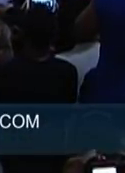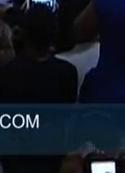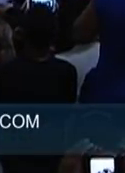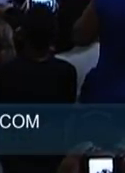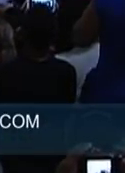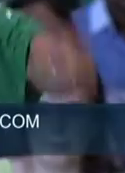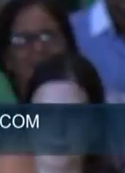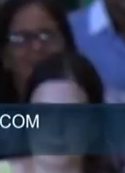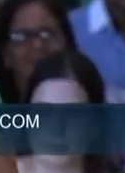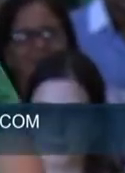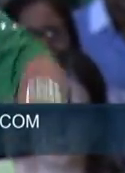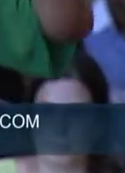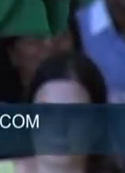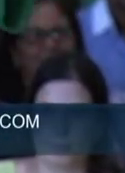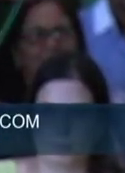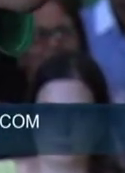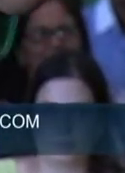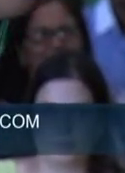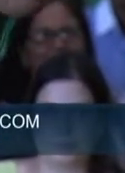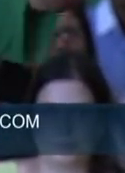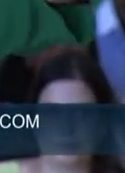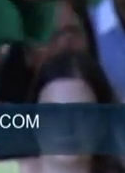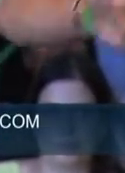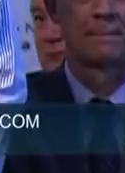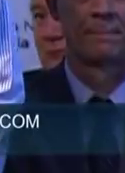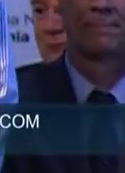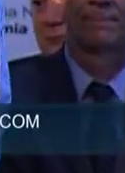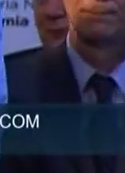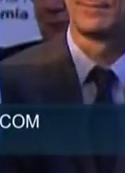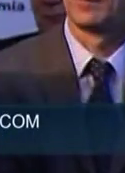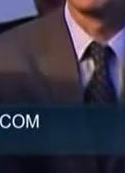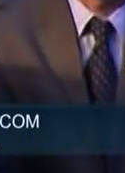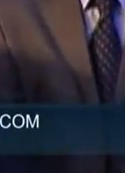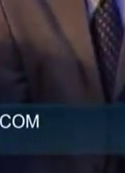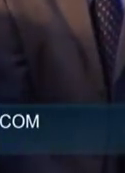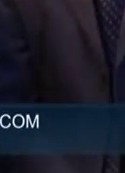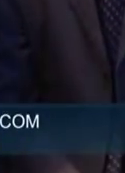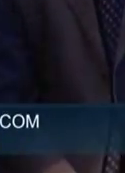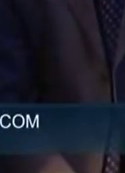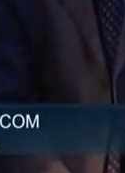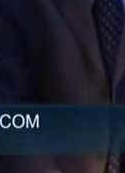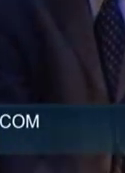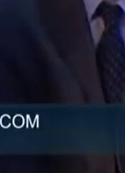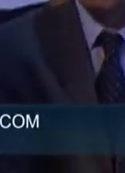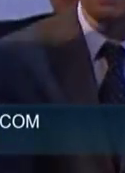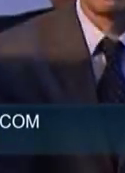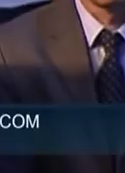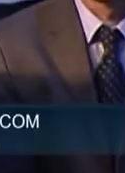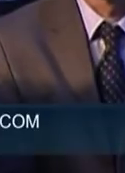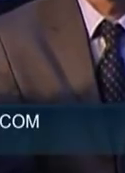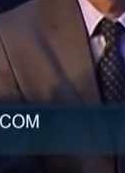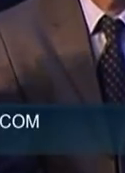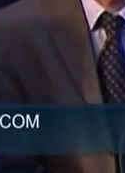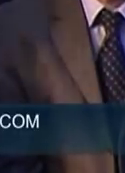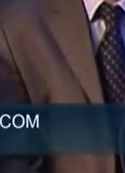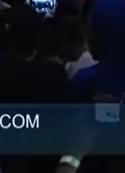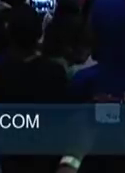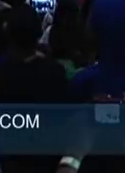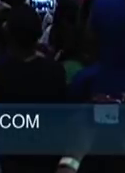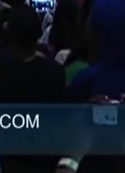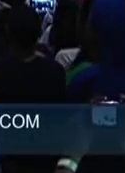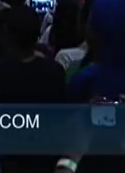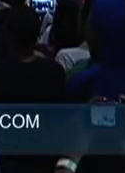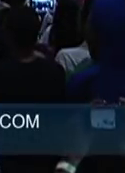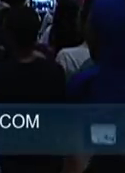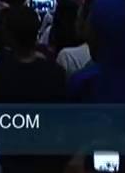reflete nesta pessoa, no ministro, que respeita os movimentos sociais, respeita os povos índios, respeita os negros,